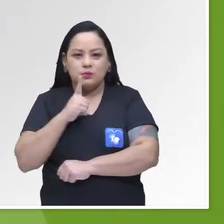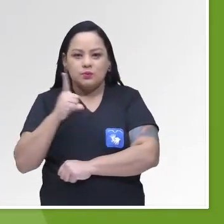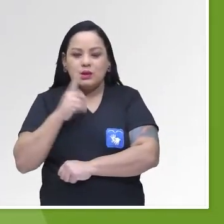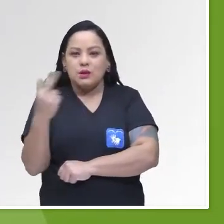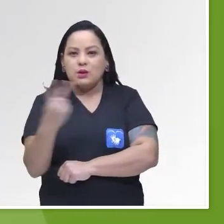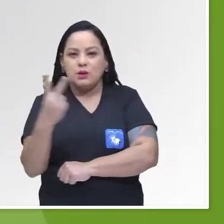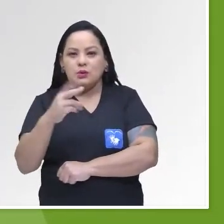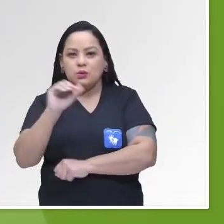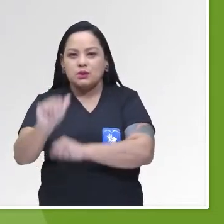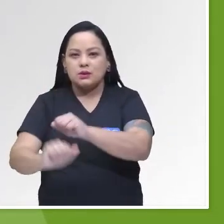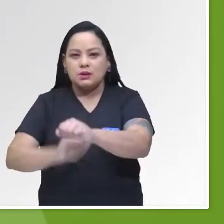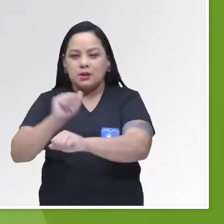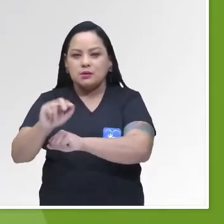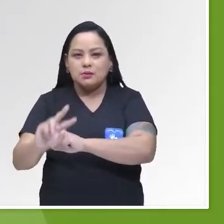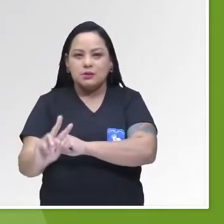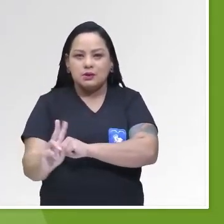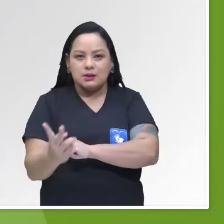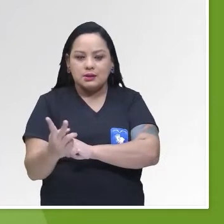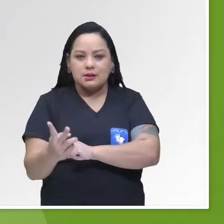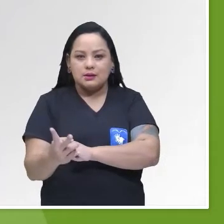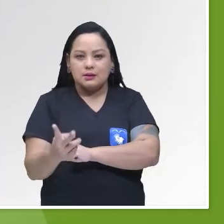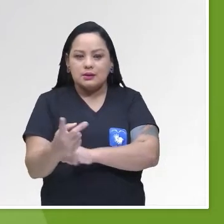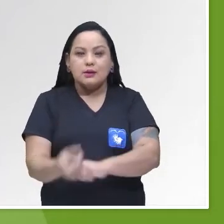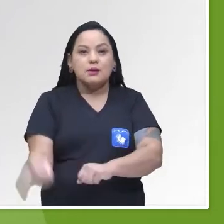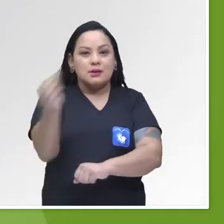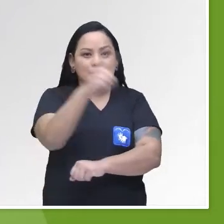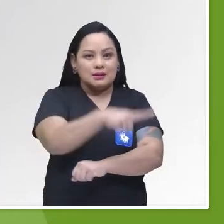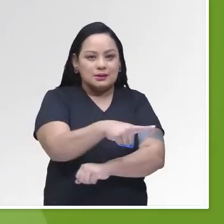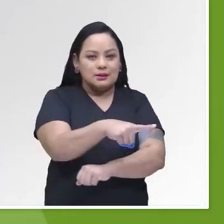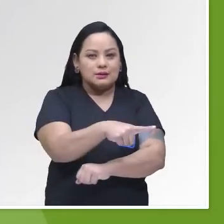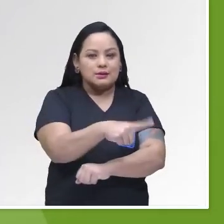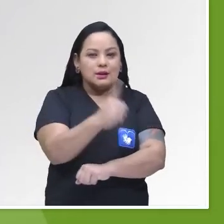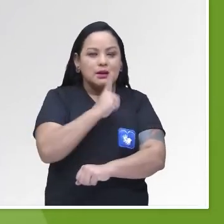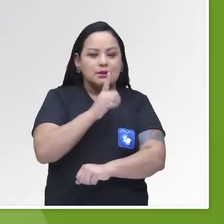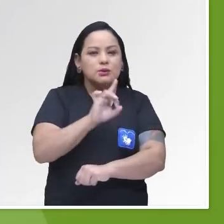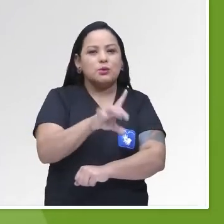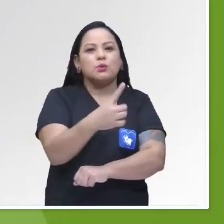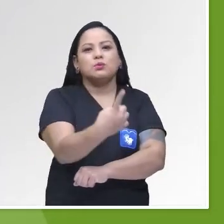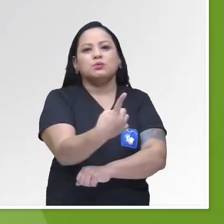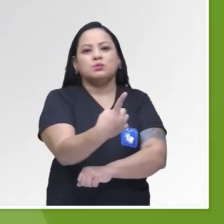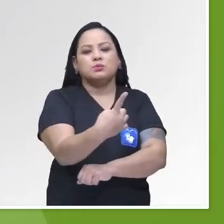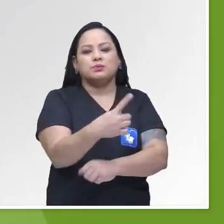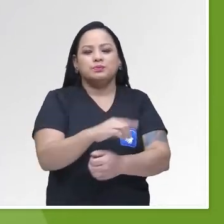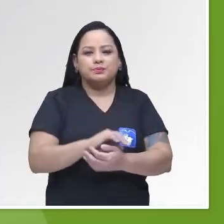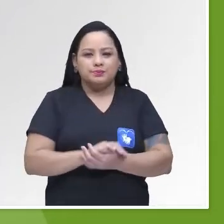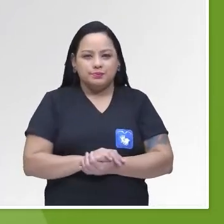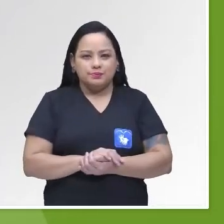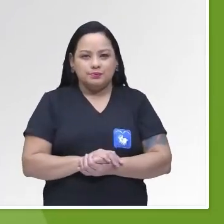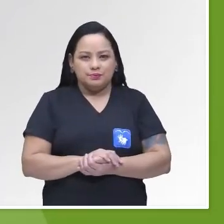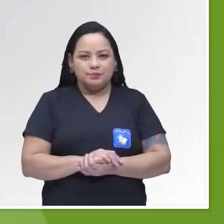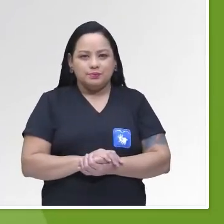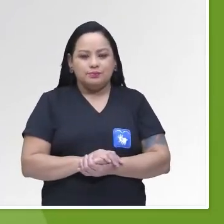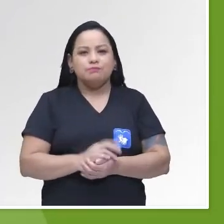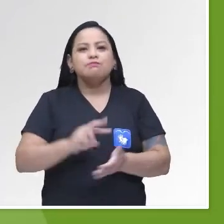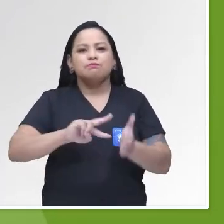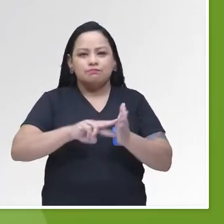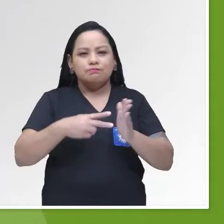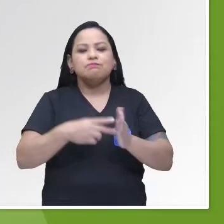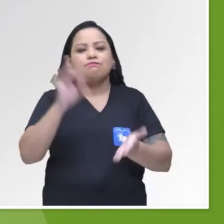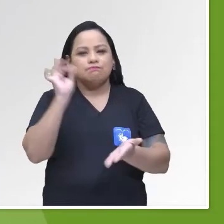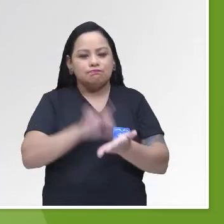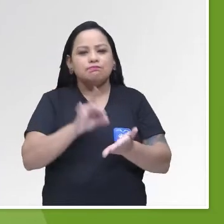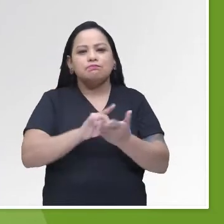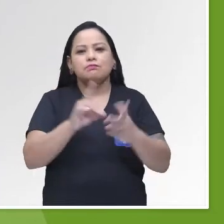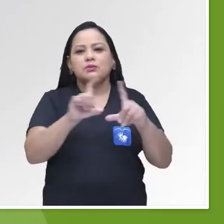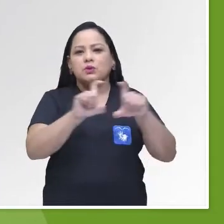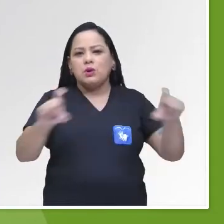de hidrogênio. Lá nos reagentes você tinha apenas um. Então, significa realmente dizer que essa